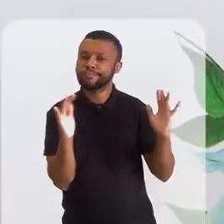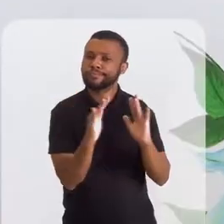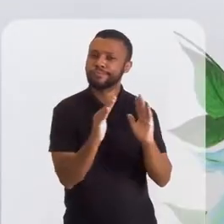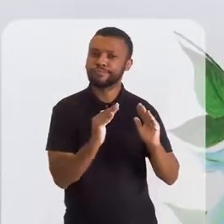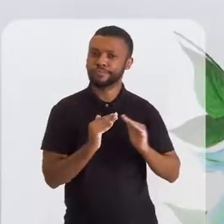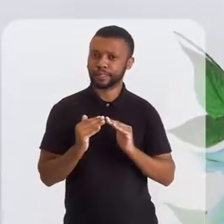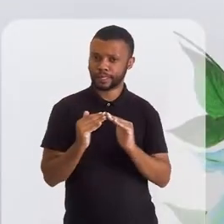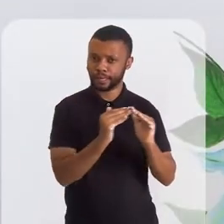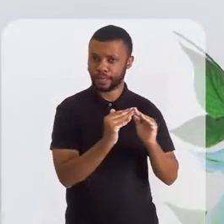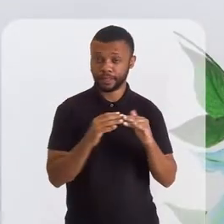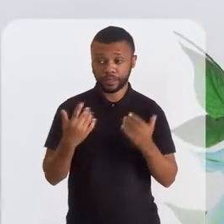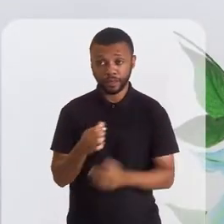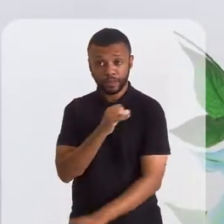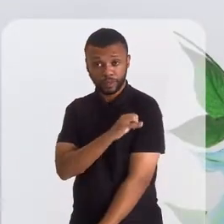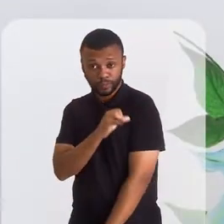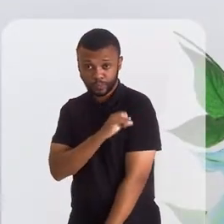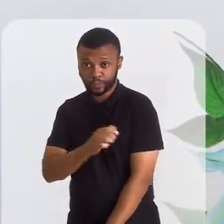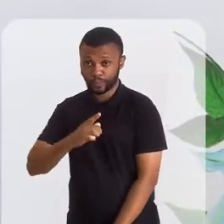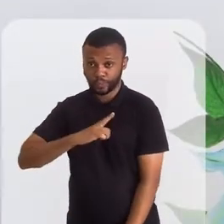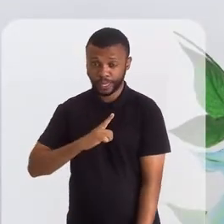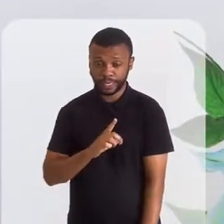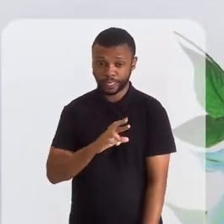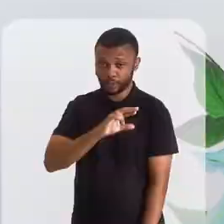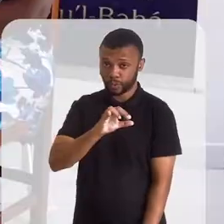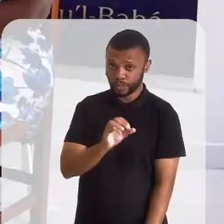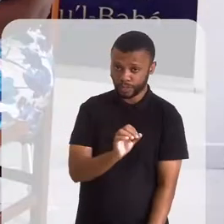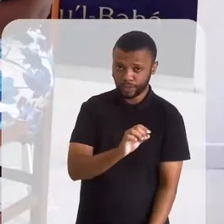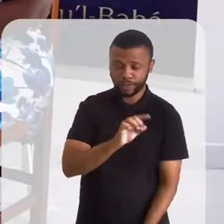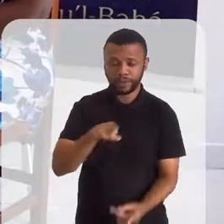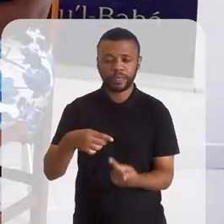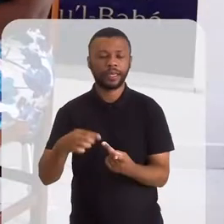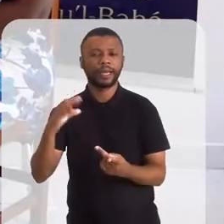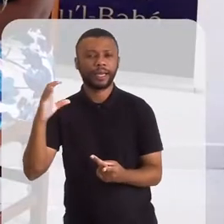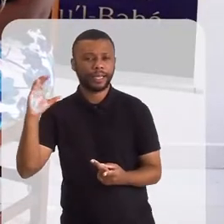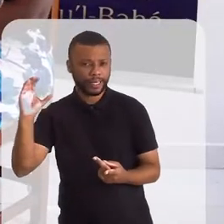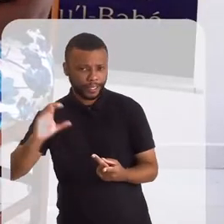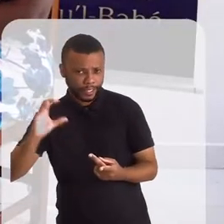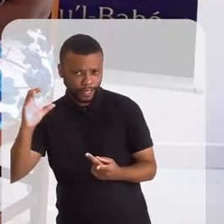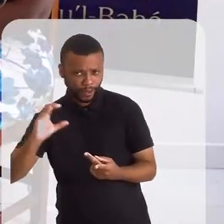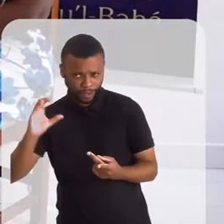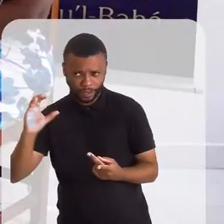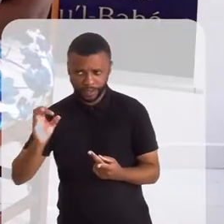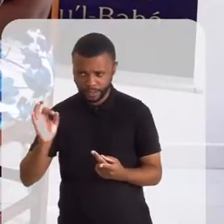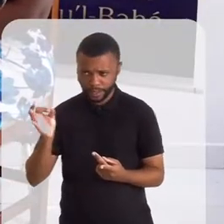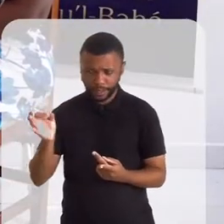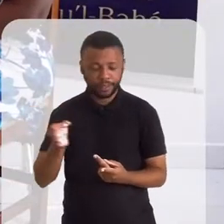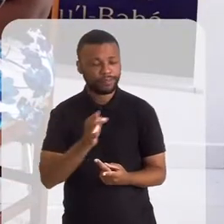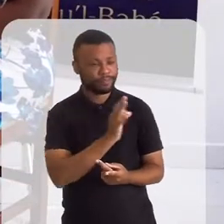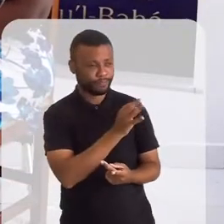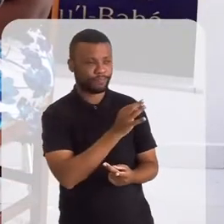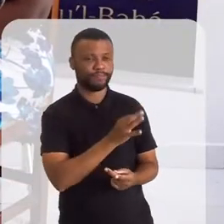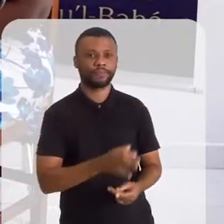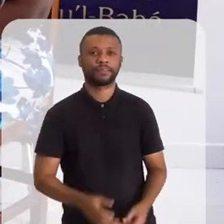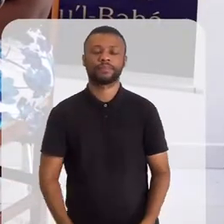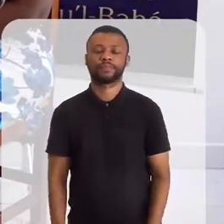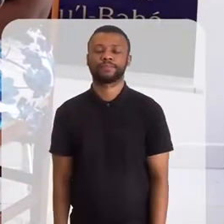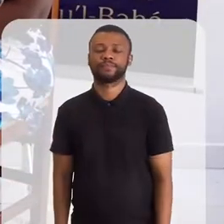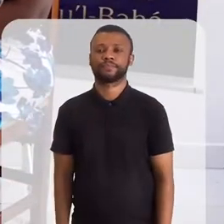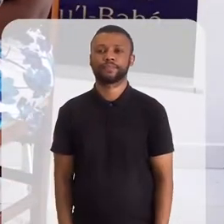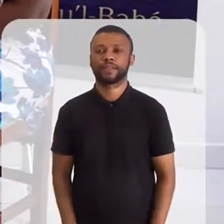casas. Então, no Rio de Janeiro, a gente pode dizer que nós teríamos duas sedes, aqui em Niterói. Isso, exatamente. Perfeito.